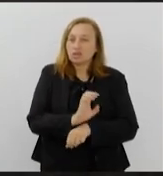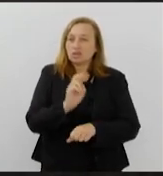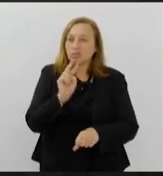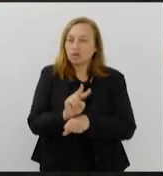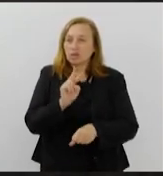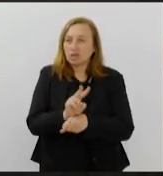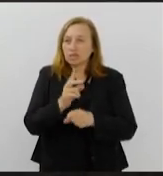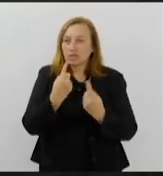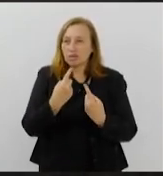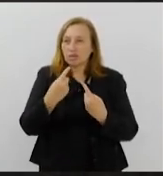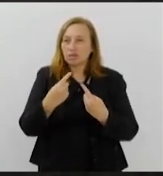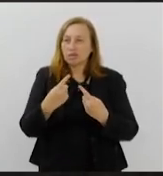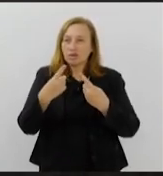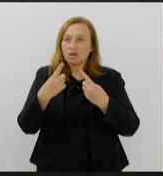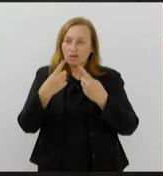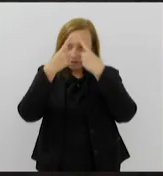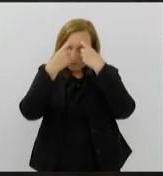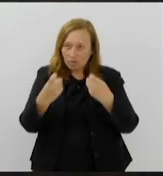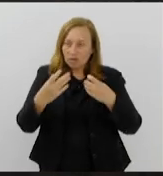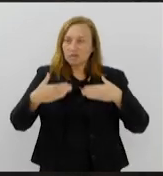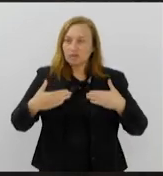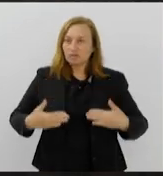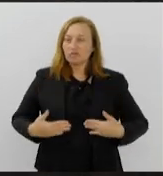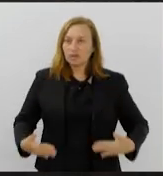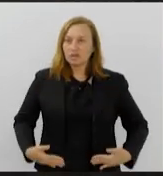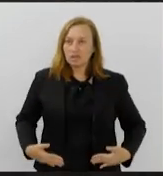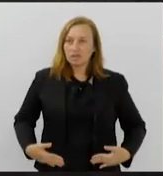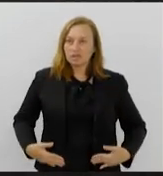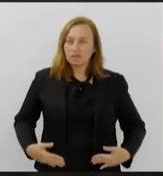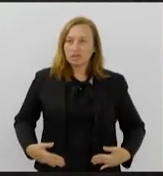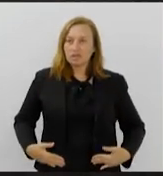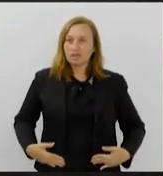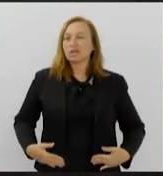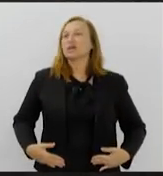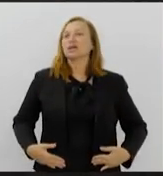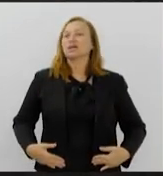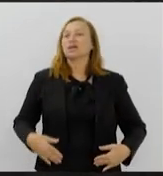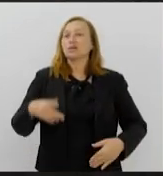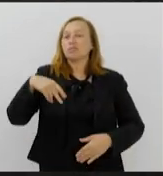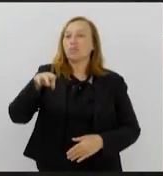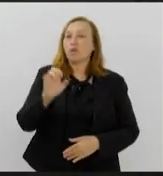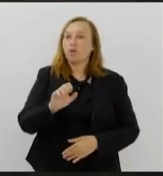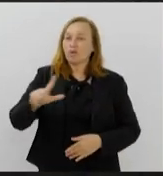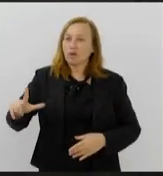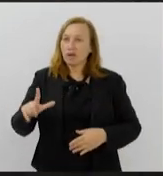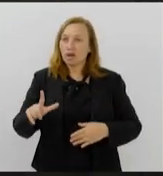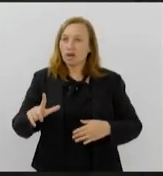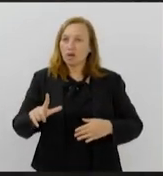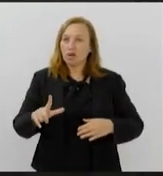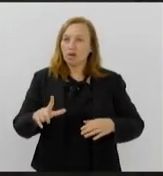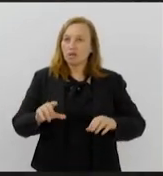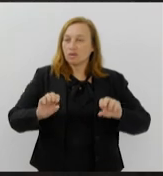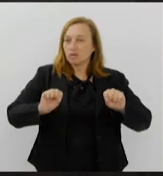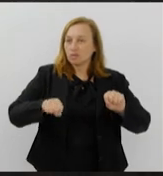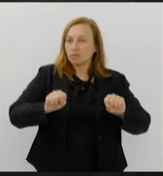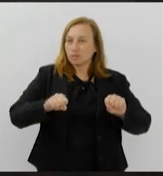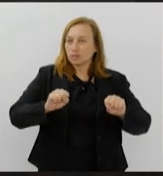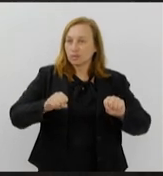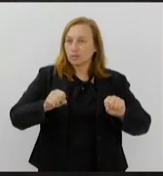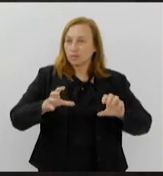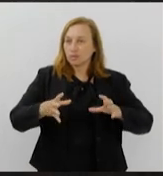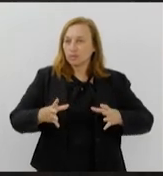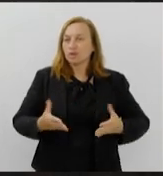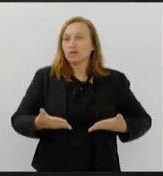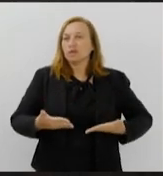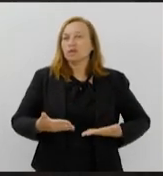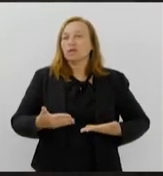Física, Psicológica, Patrimonial e Moral ao entregador e à entregadora de aplicativo em serviço.